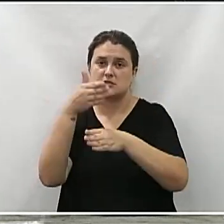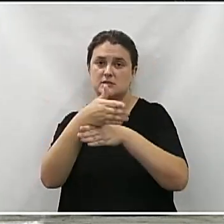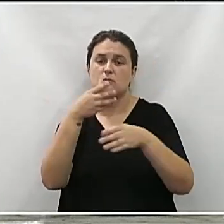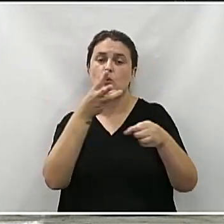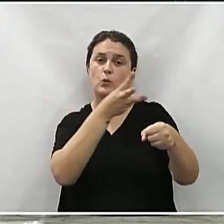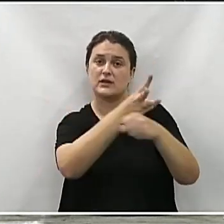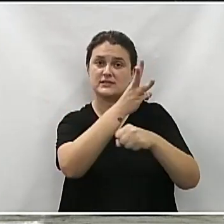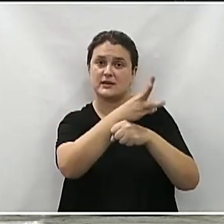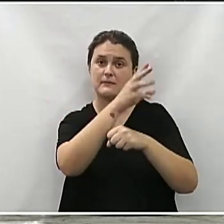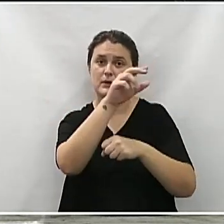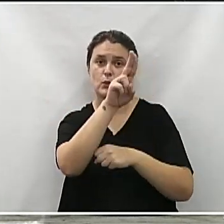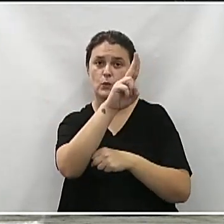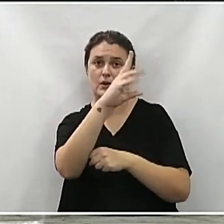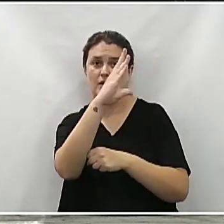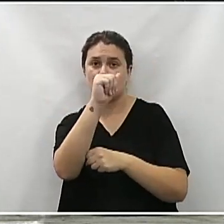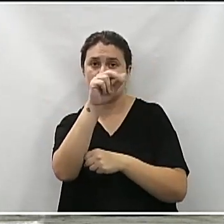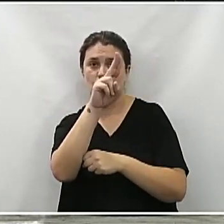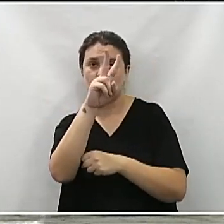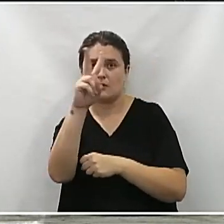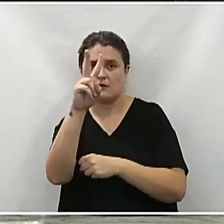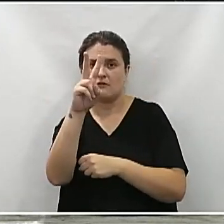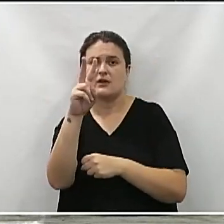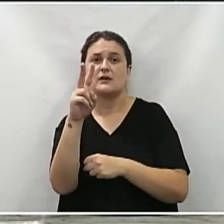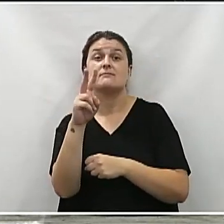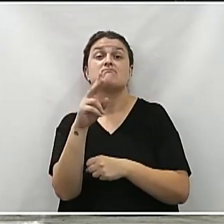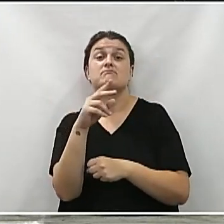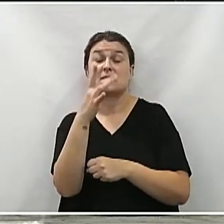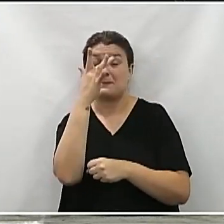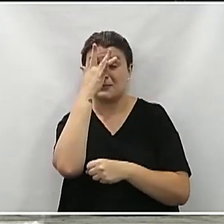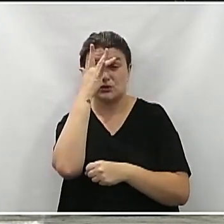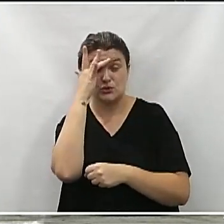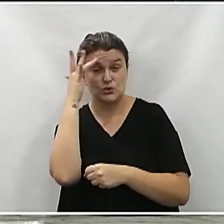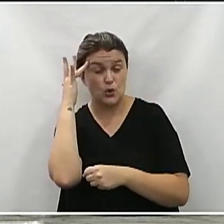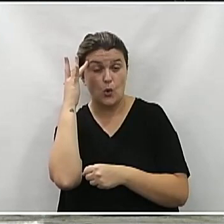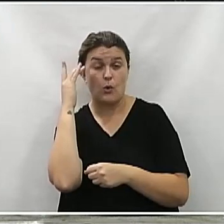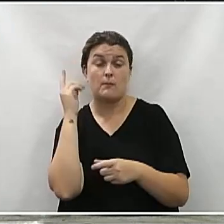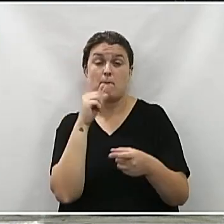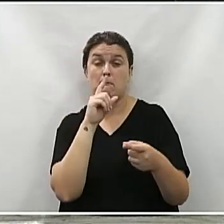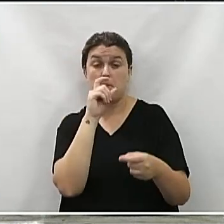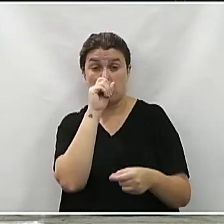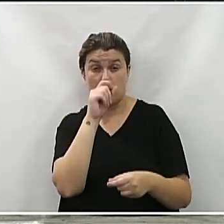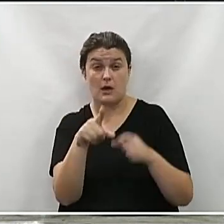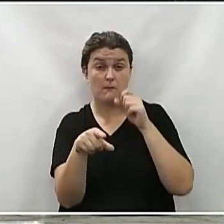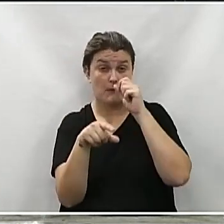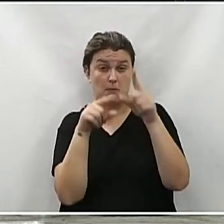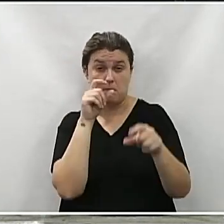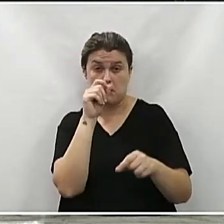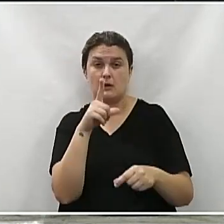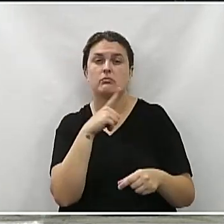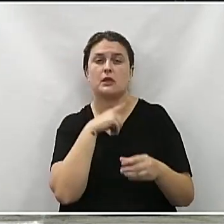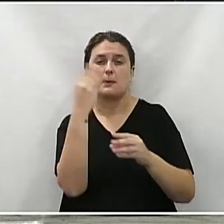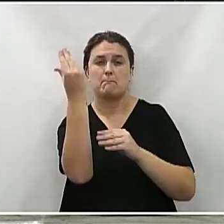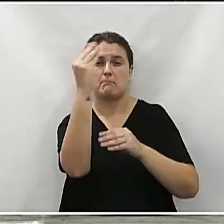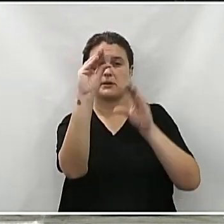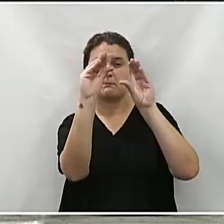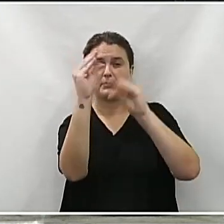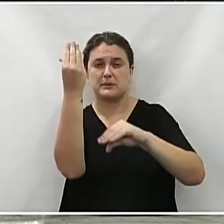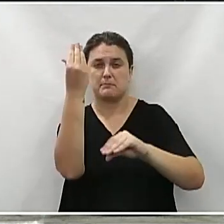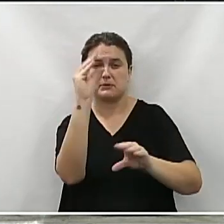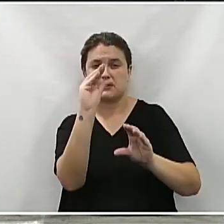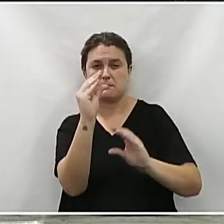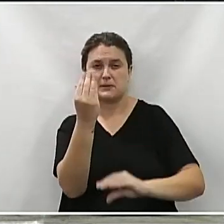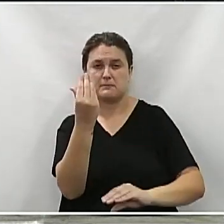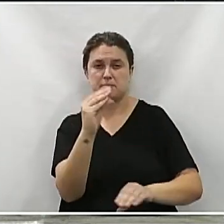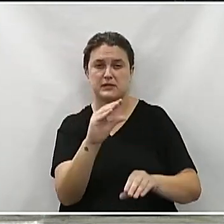onde por várias vezes foi ofendido pelo presidente nesse grupo está lá todas as conversas eu tenho prints